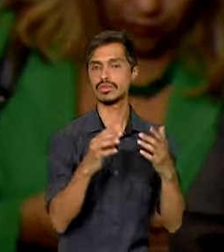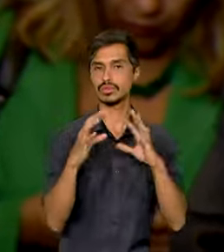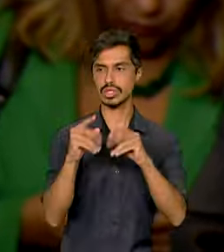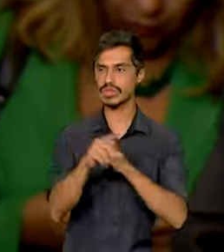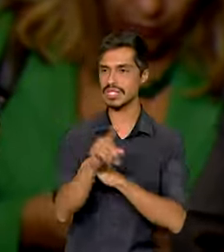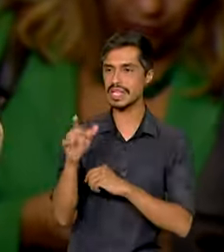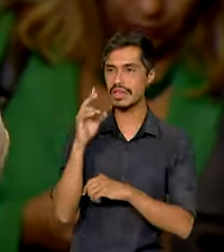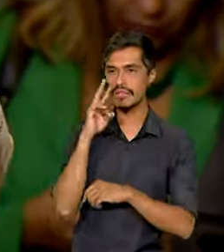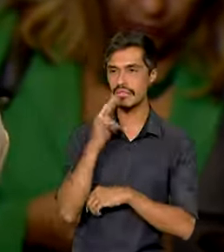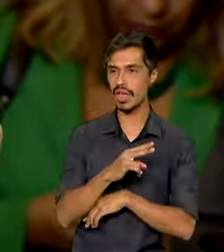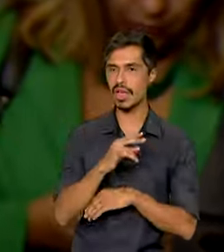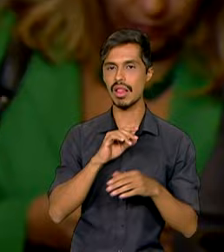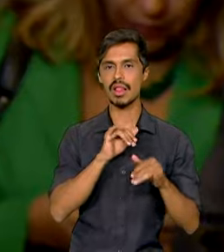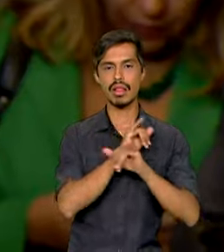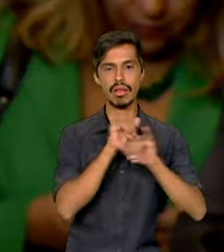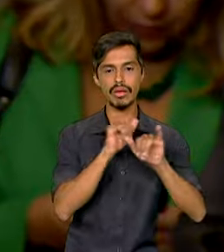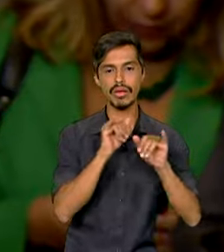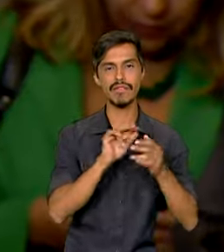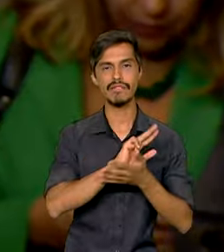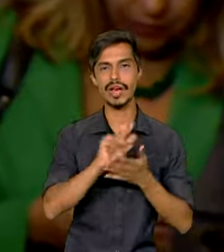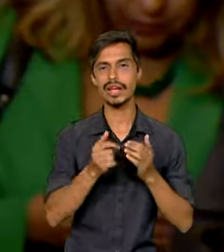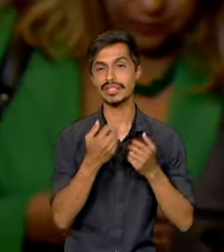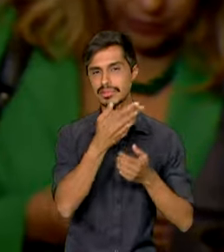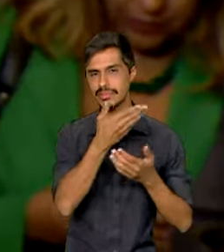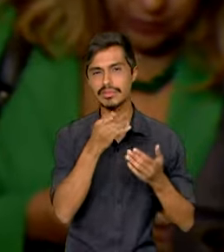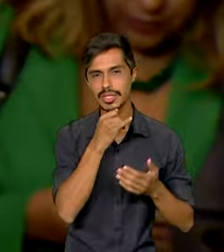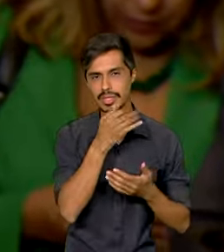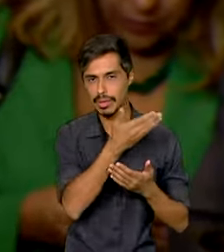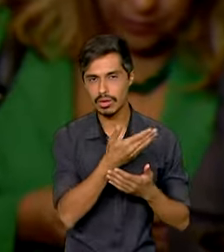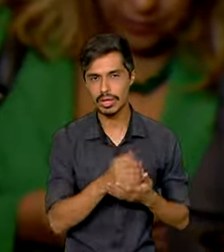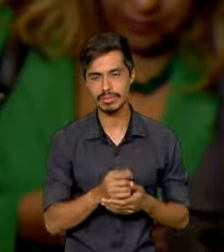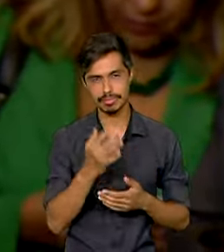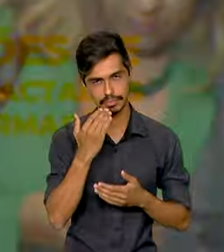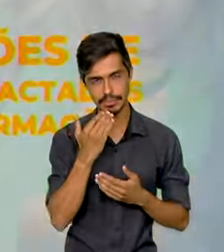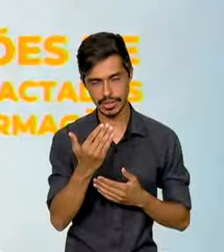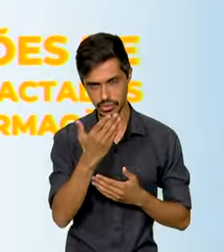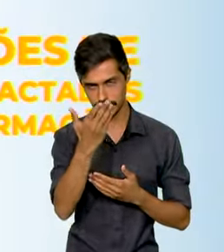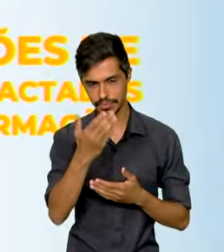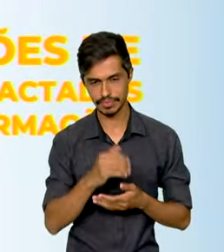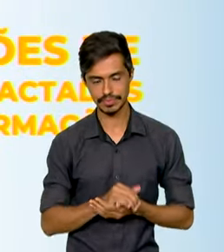várias notícias, como veremos agora. Por favor.